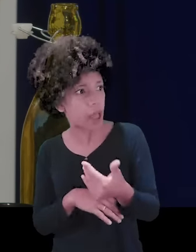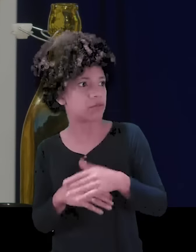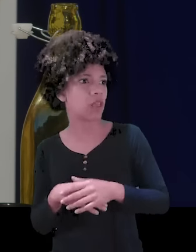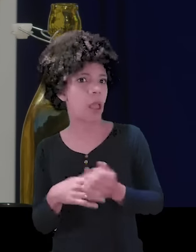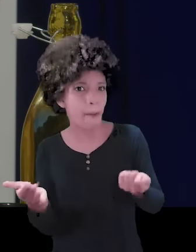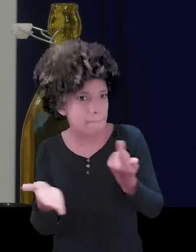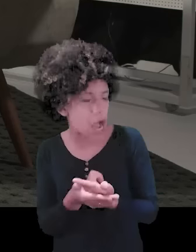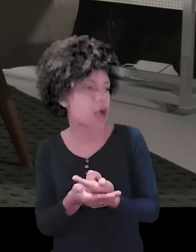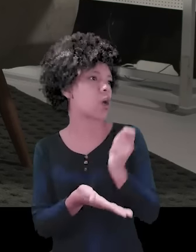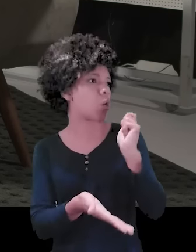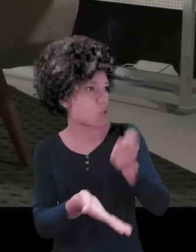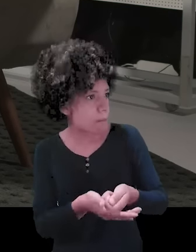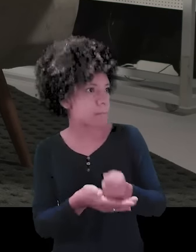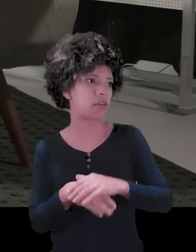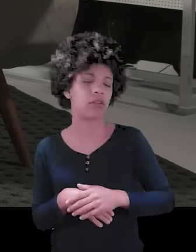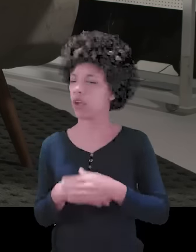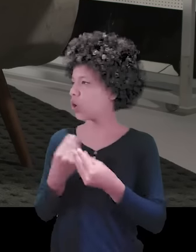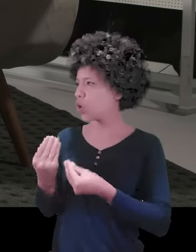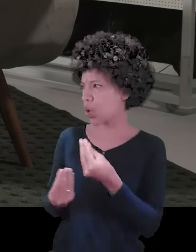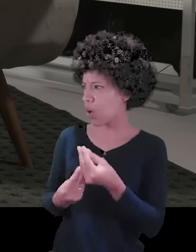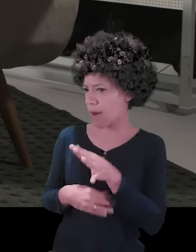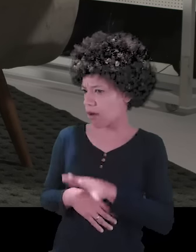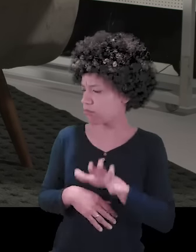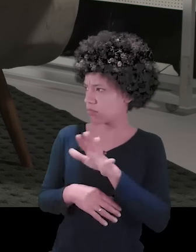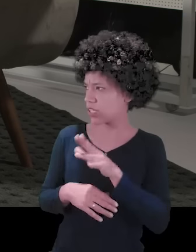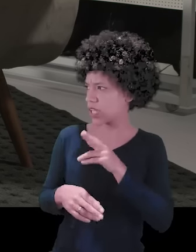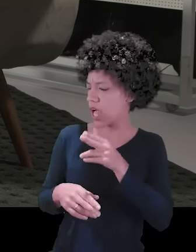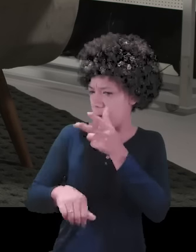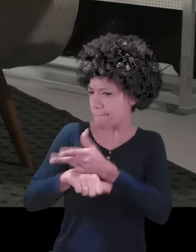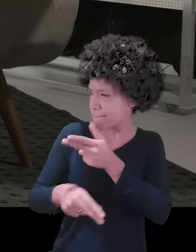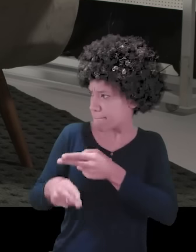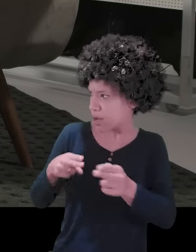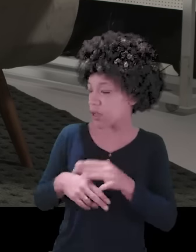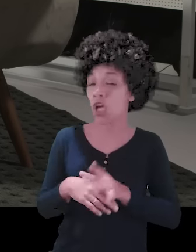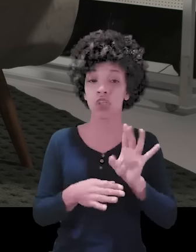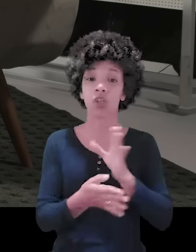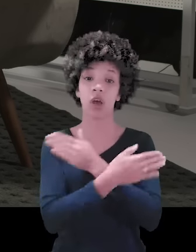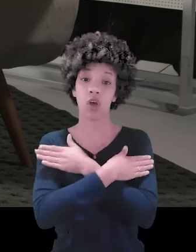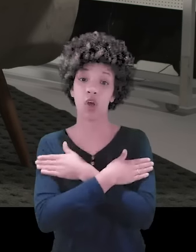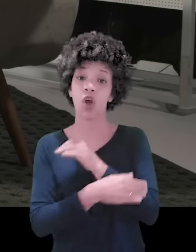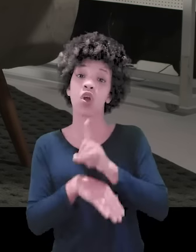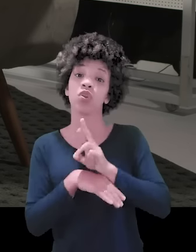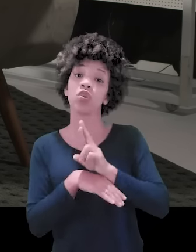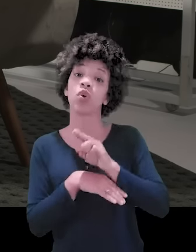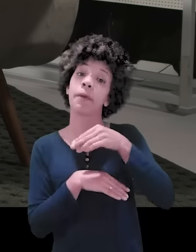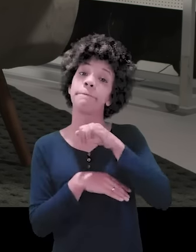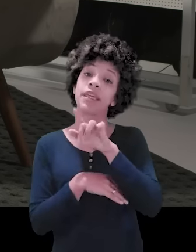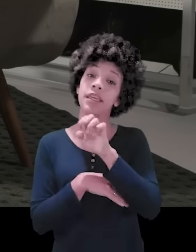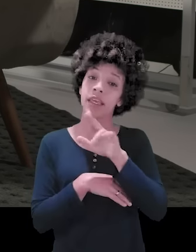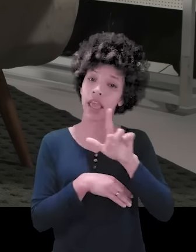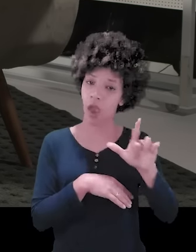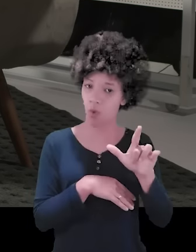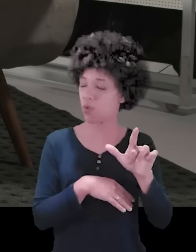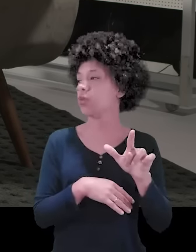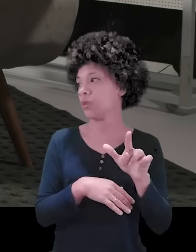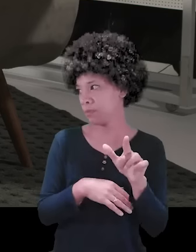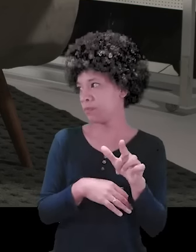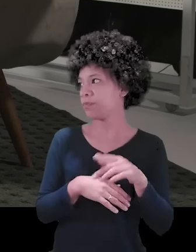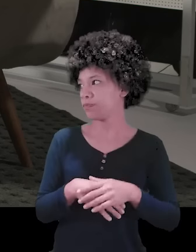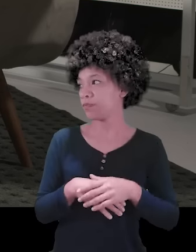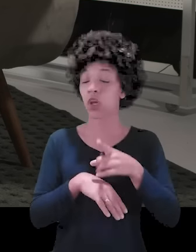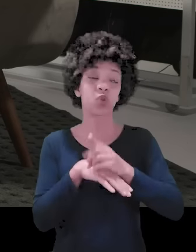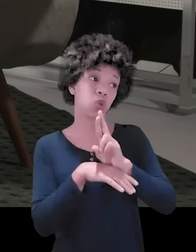as suas compras então como é que funciona esse universo da pornografia porque mandar um abraço Doutor Miguel eu tô Miguel tá amiga Soriani